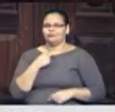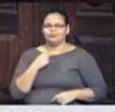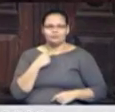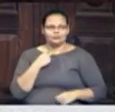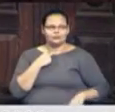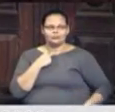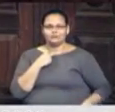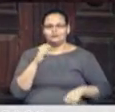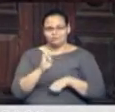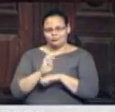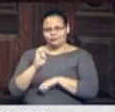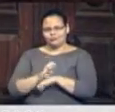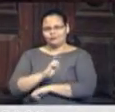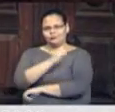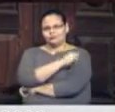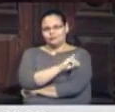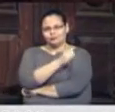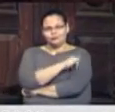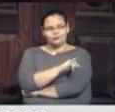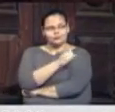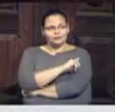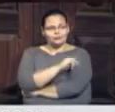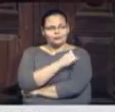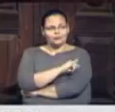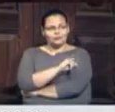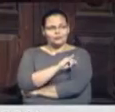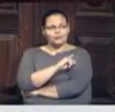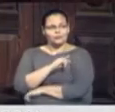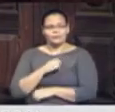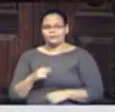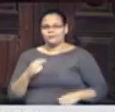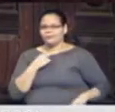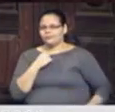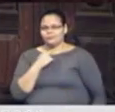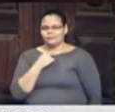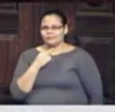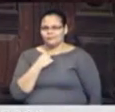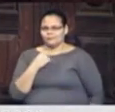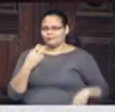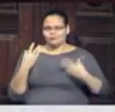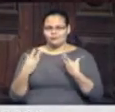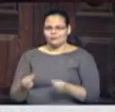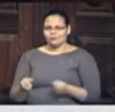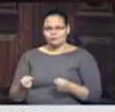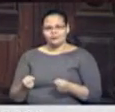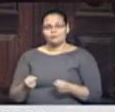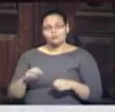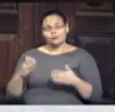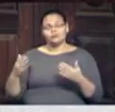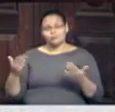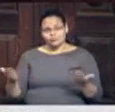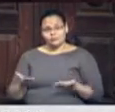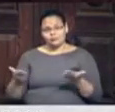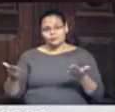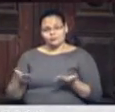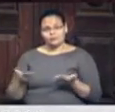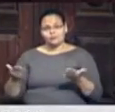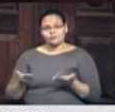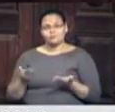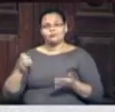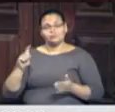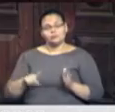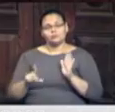Legislativa no estado do Rio de Janeiro. Nós não podemos de forma alguma admitir isso daí. Então hoje isso daqui é